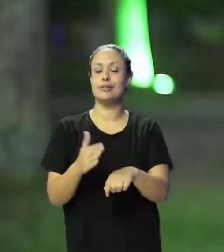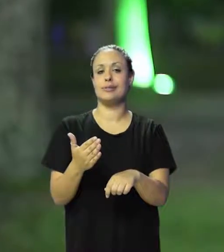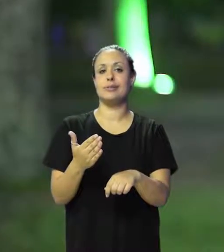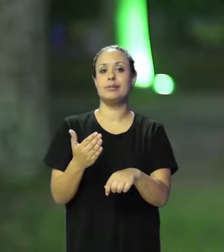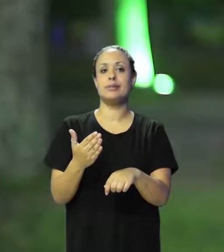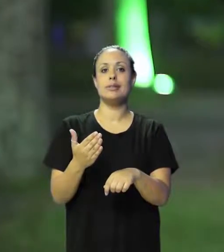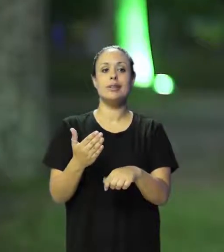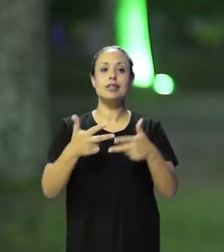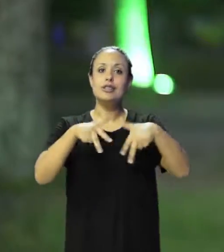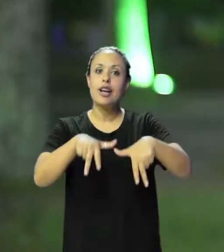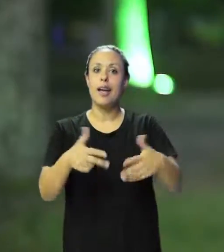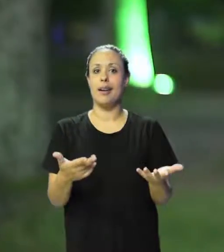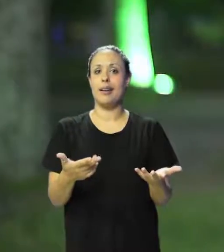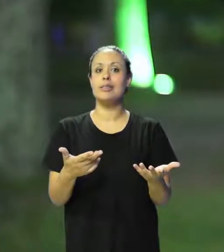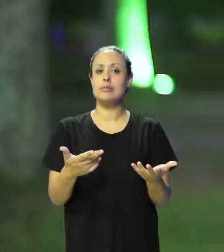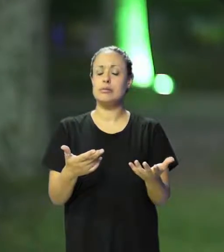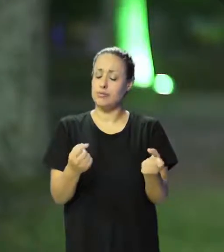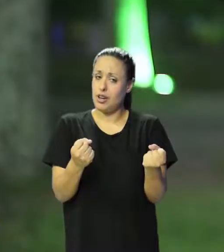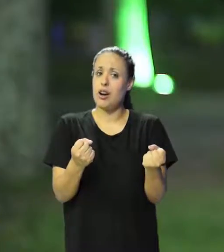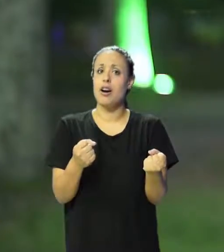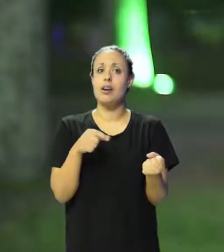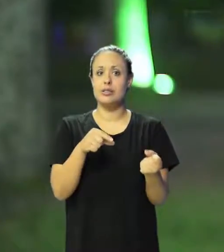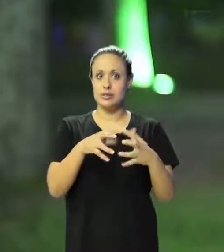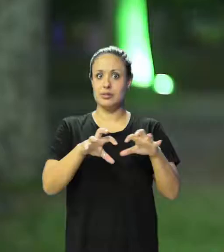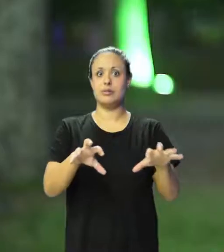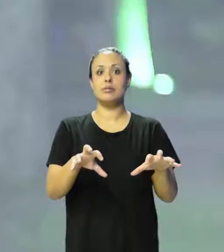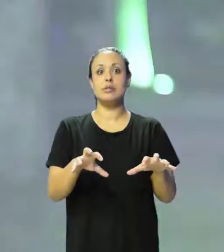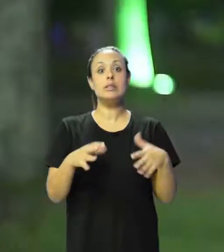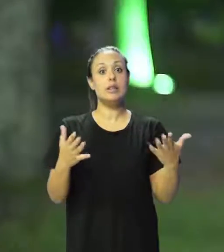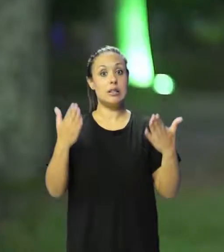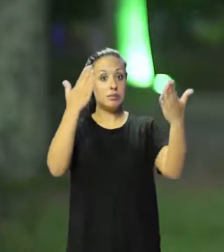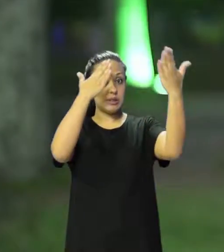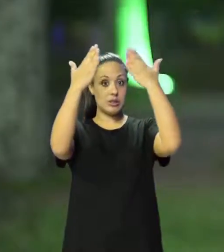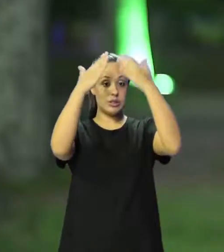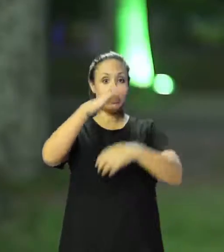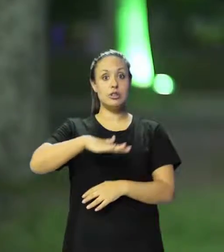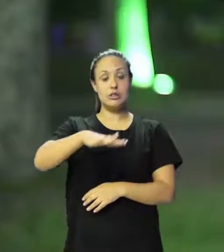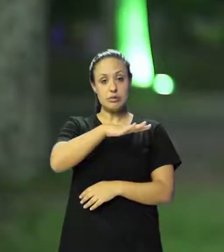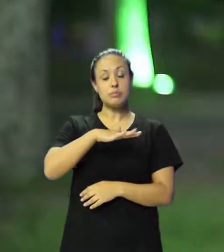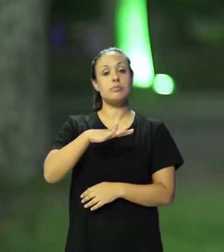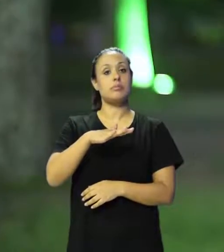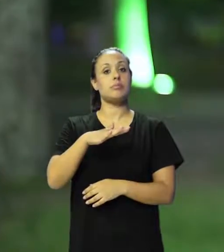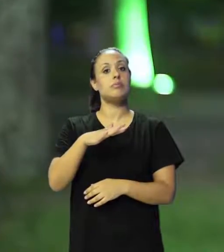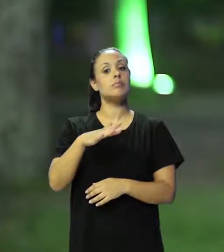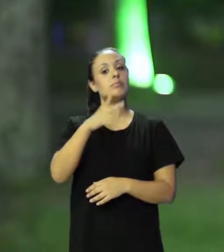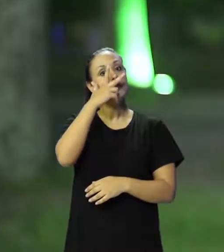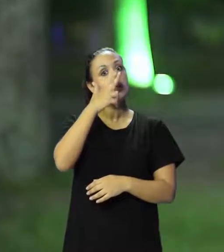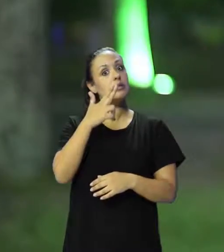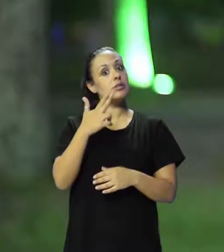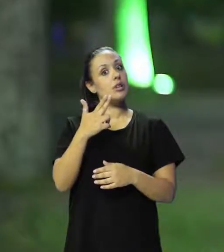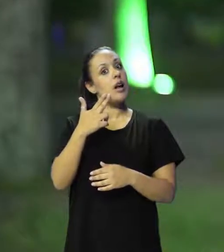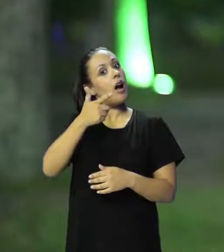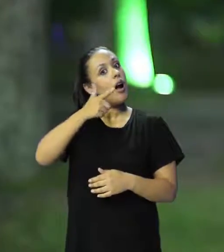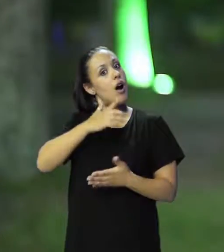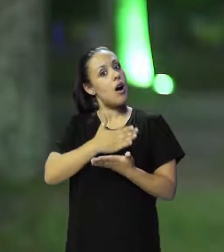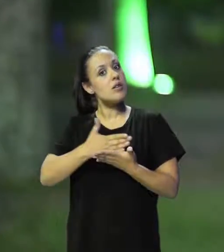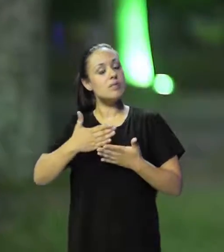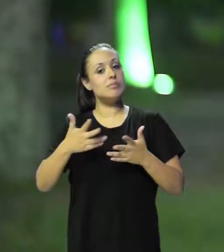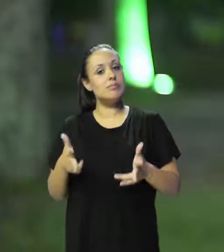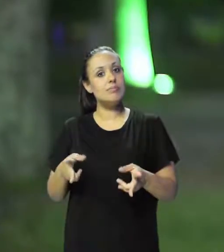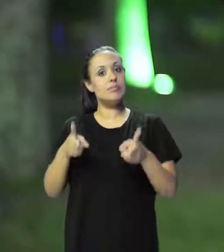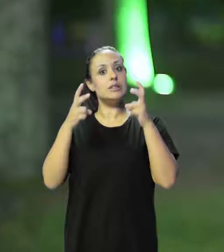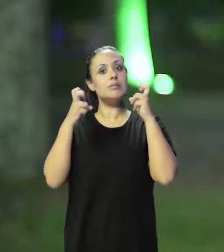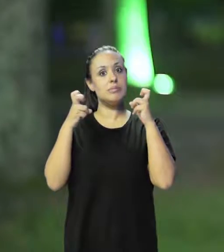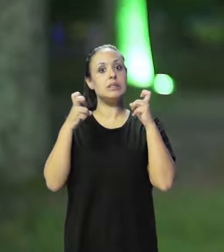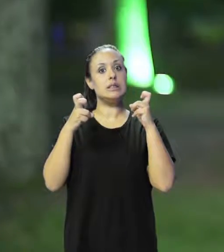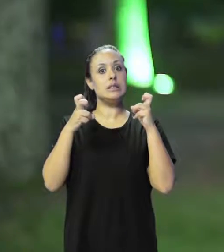que é de divisão de classe, de gênero e de raça muito forte. E a psicologia parece que está se dando conta nos últimos anos de que